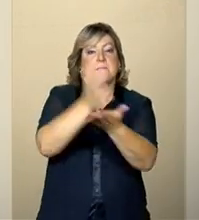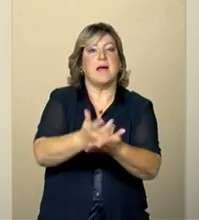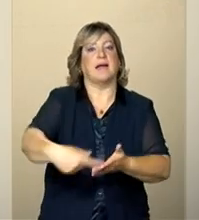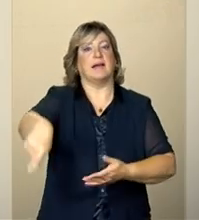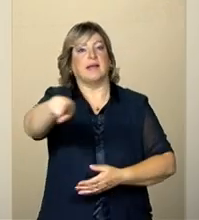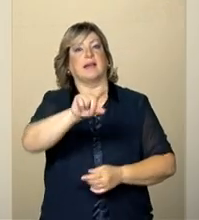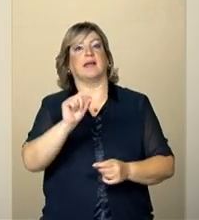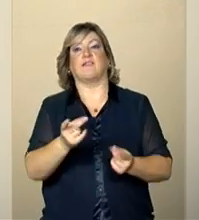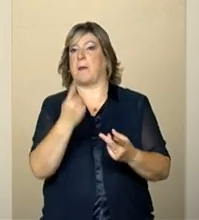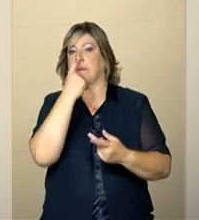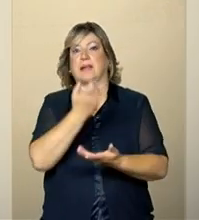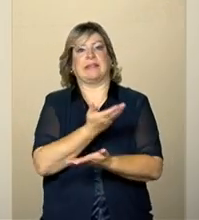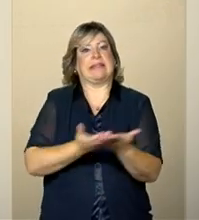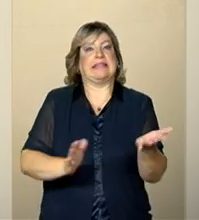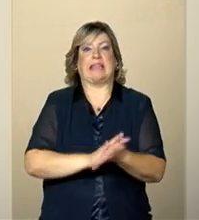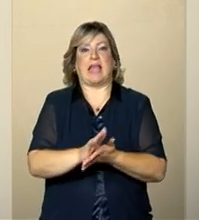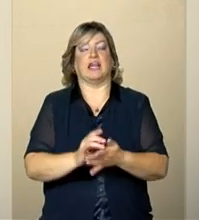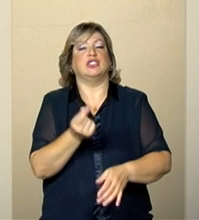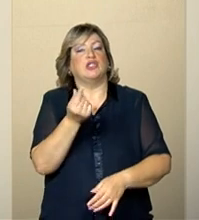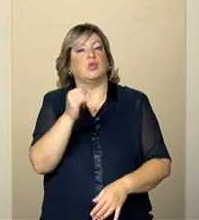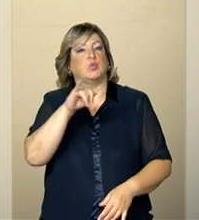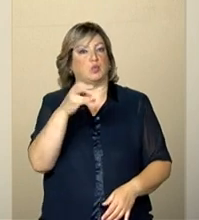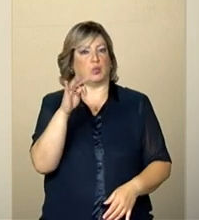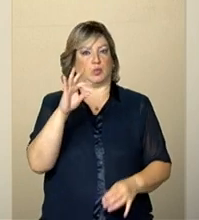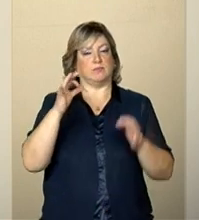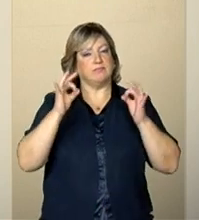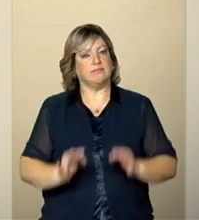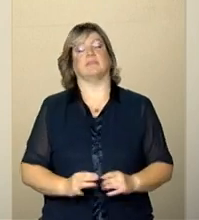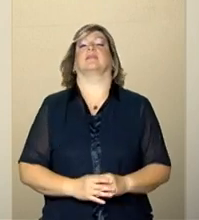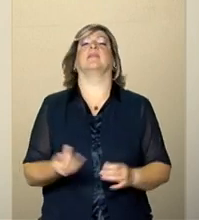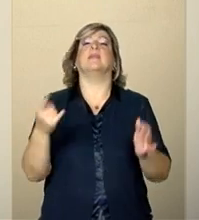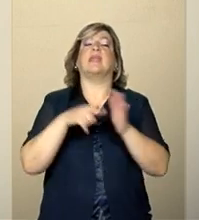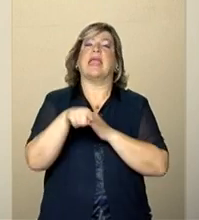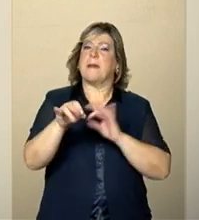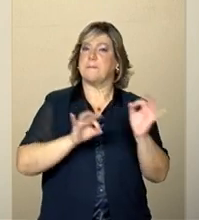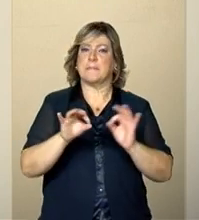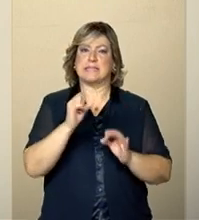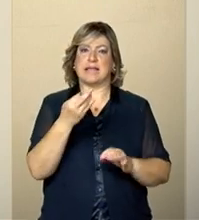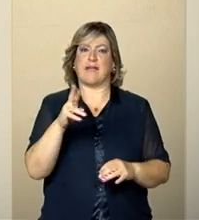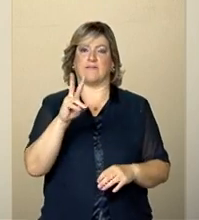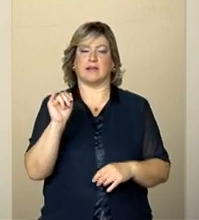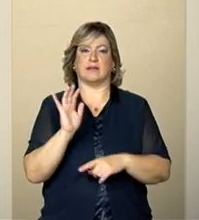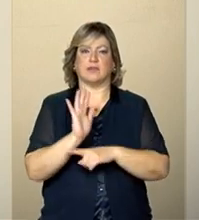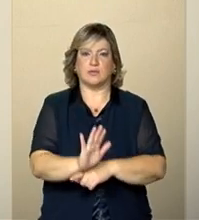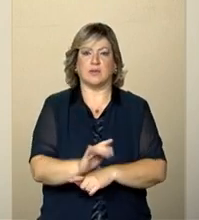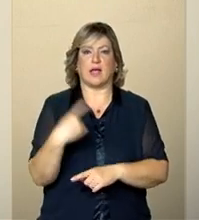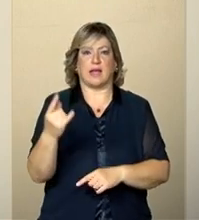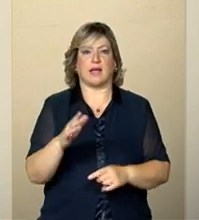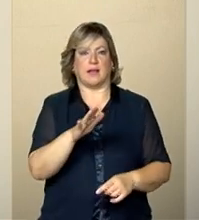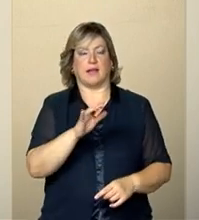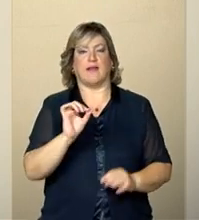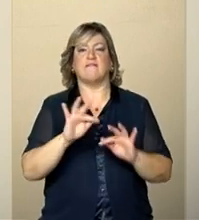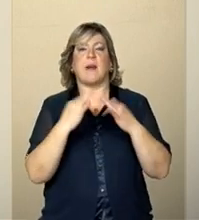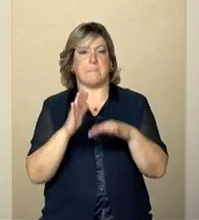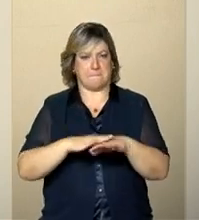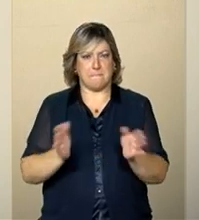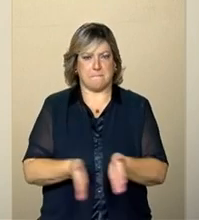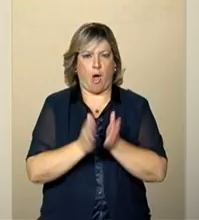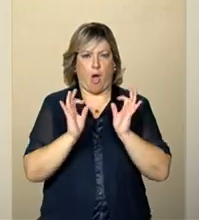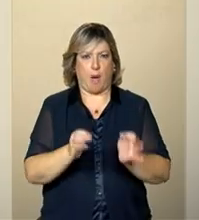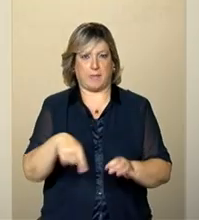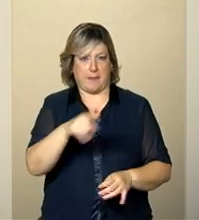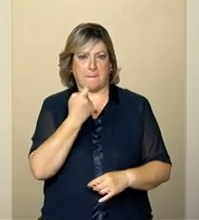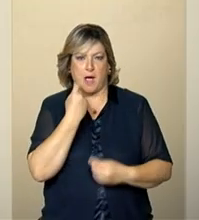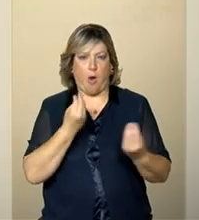produção por um preço justo o plano safra da Pesca também vai ajudar as famílias mais pobres presidenta Ah vai sim